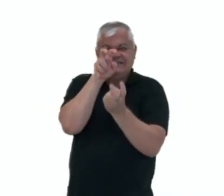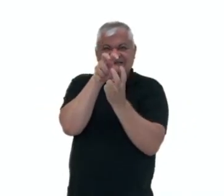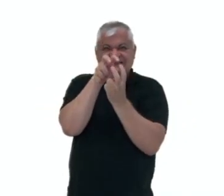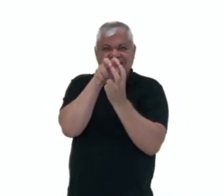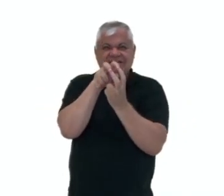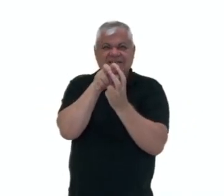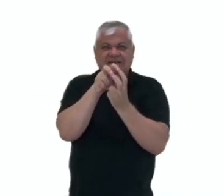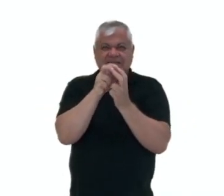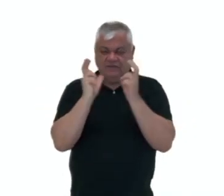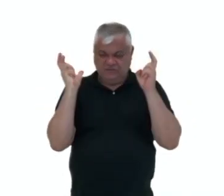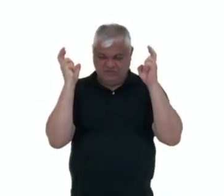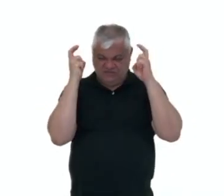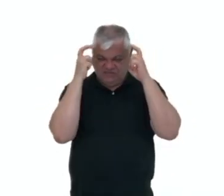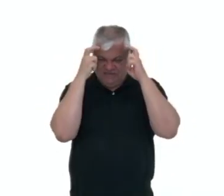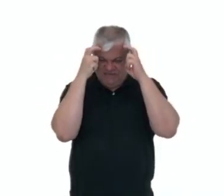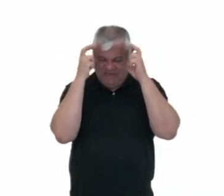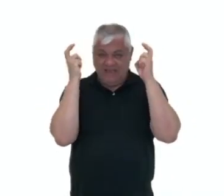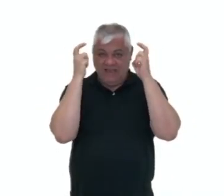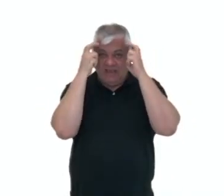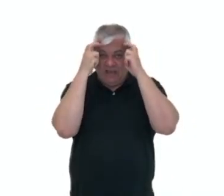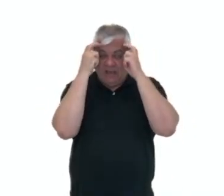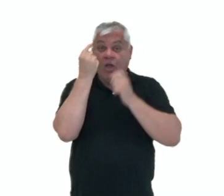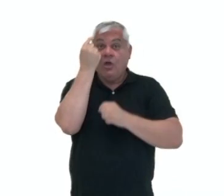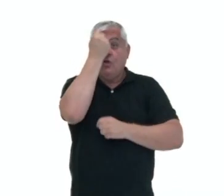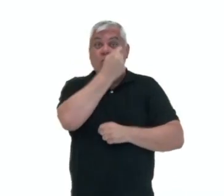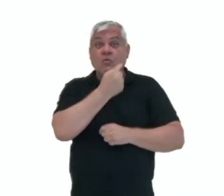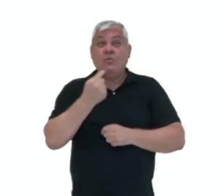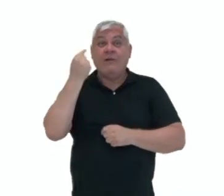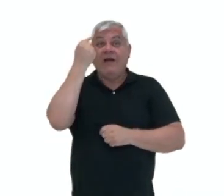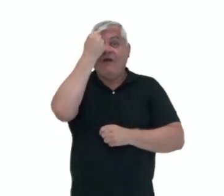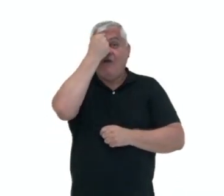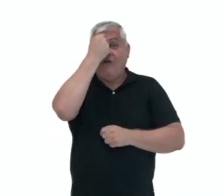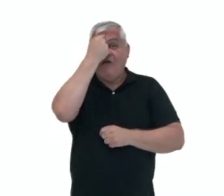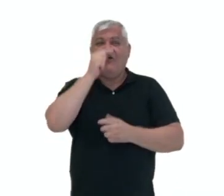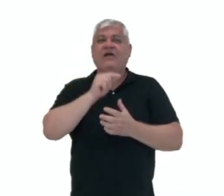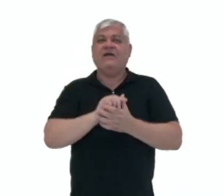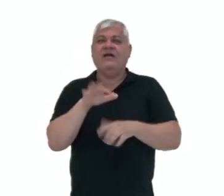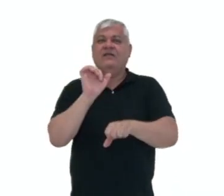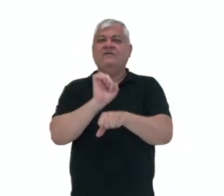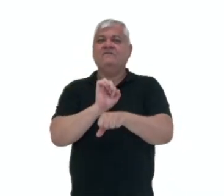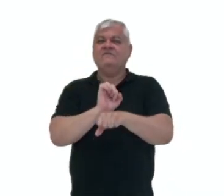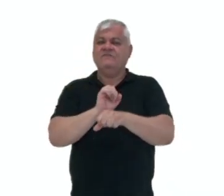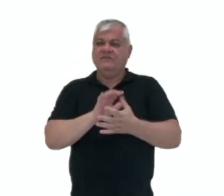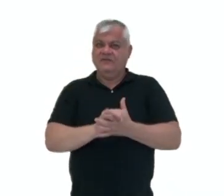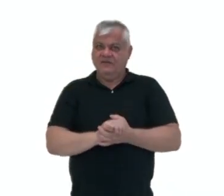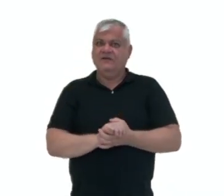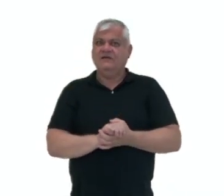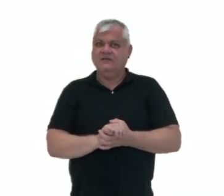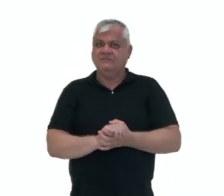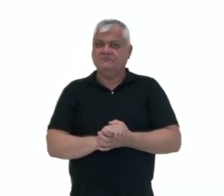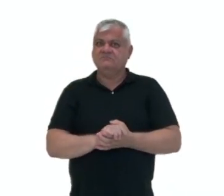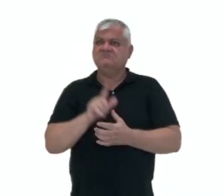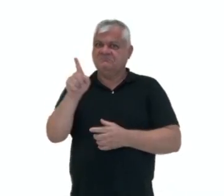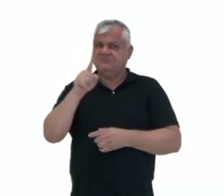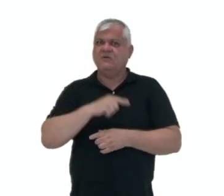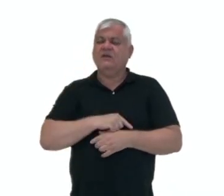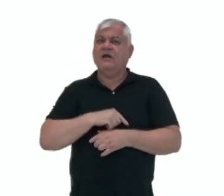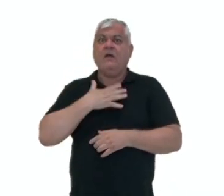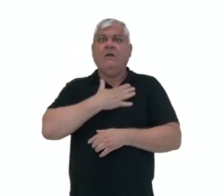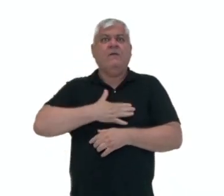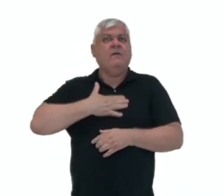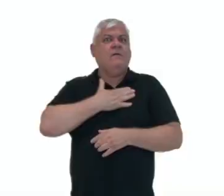e a cabeça dela. Performance de 1 hora, segundo as suas palavras, as cobras seguiam a linha de energia do seu corpo. A Marina sempre foi muito apegada a essa